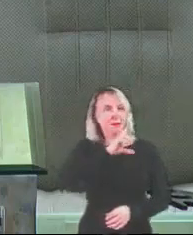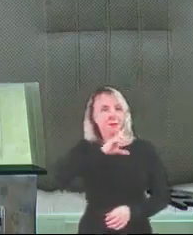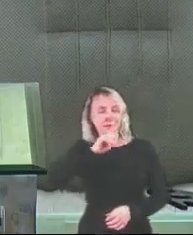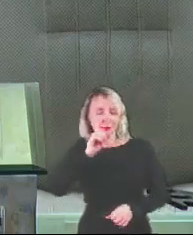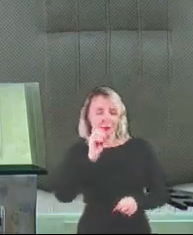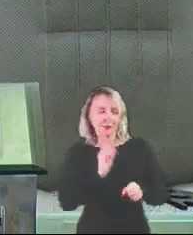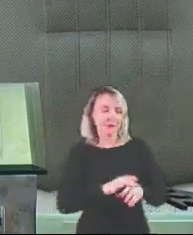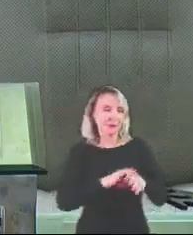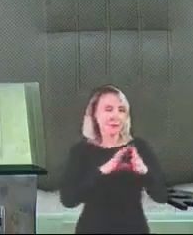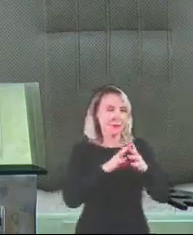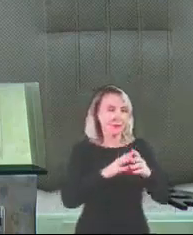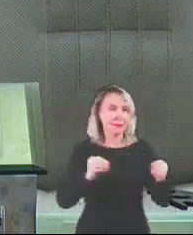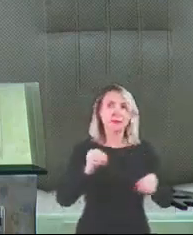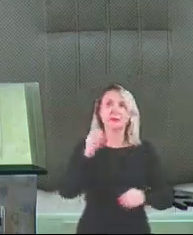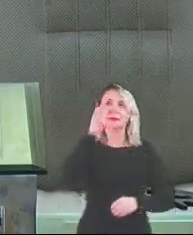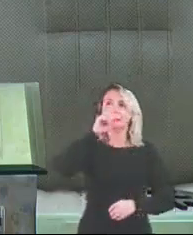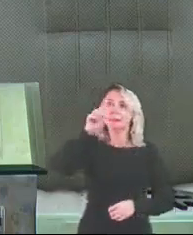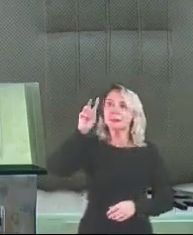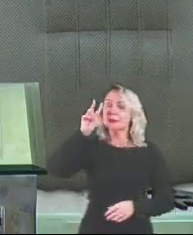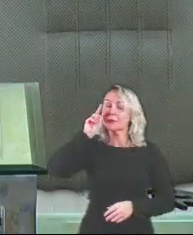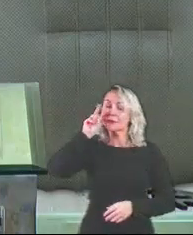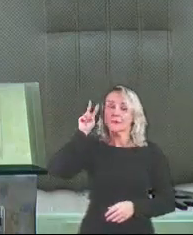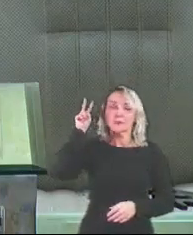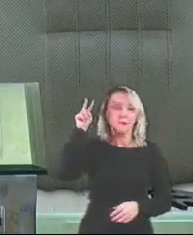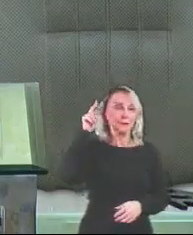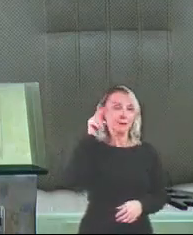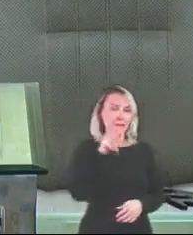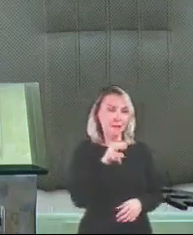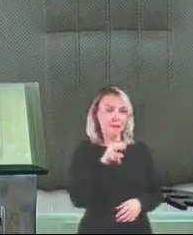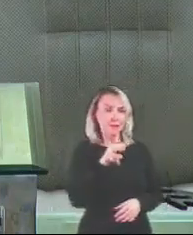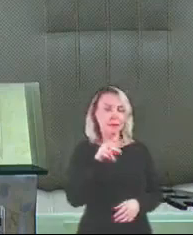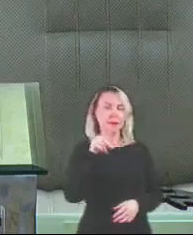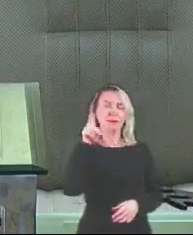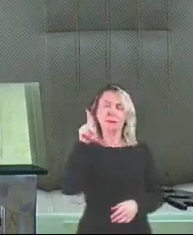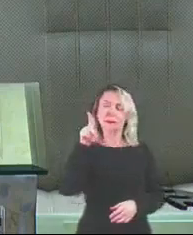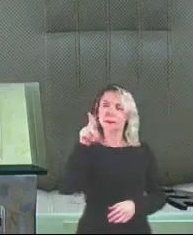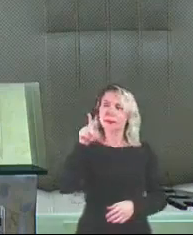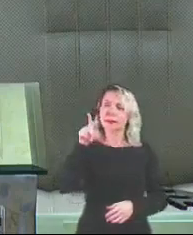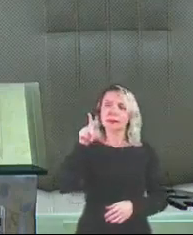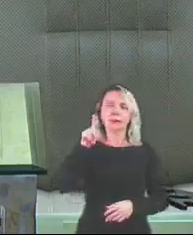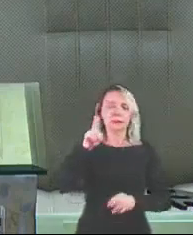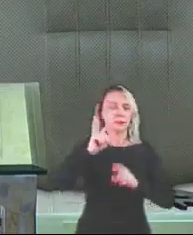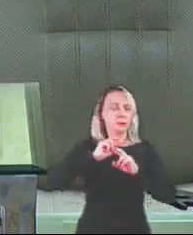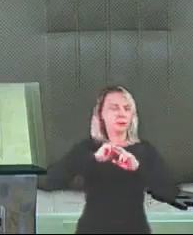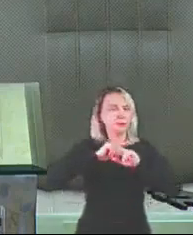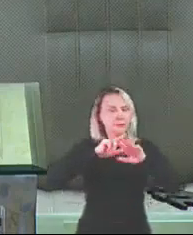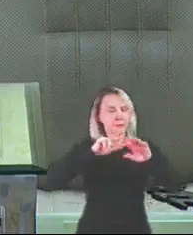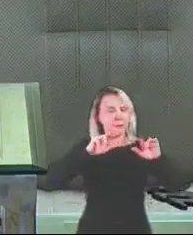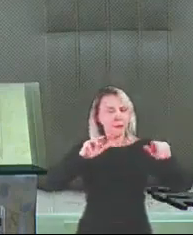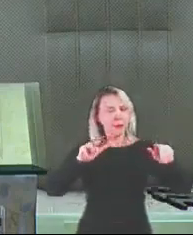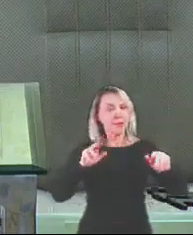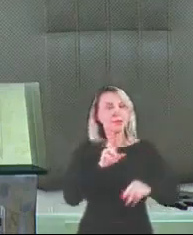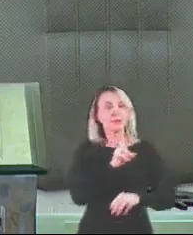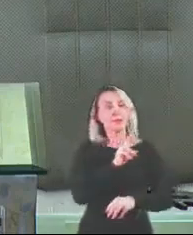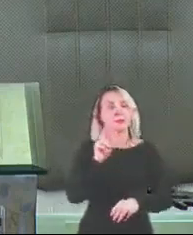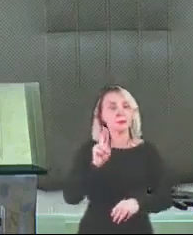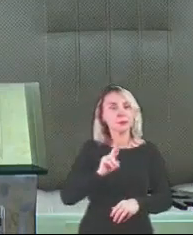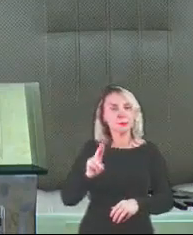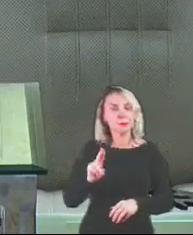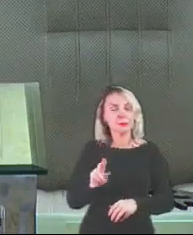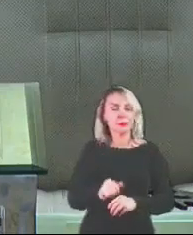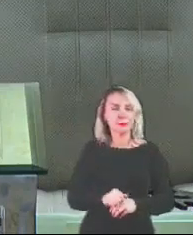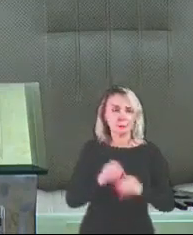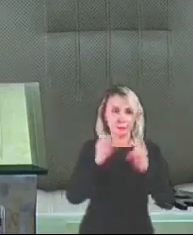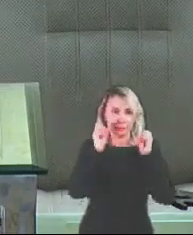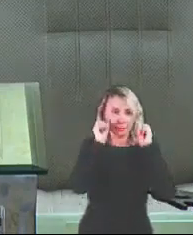vê, Ele é Deus. O nome de Deus é multiforme. Quando Moisés disse: o que é que eu vou dizer para Faraó?